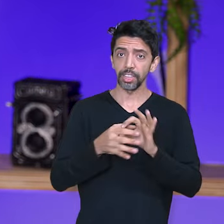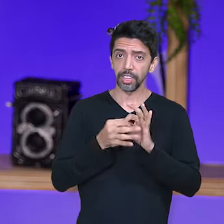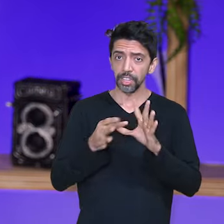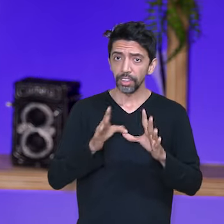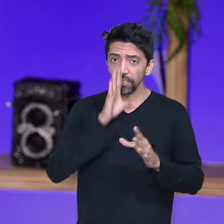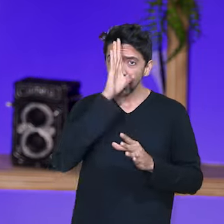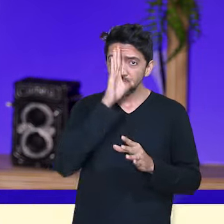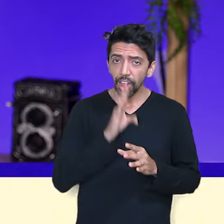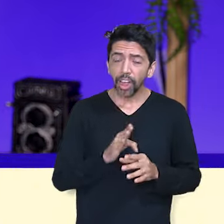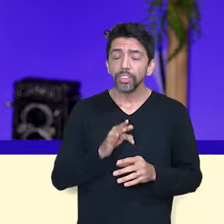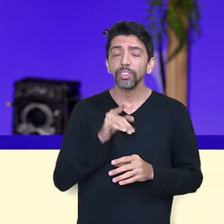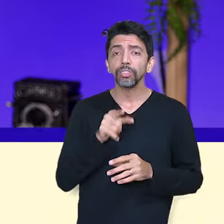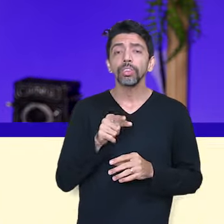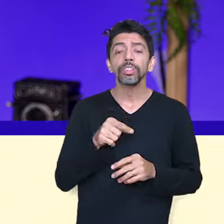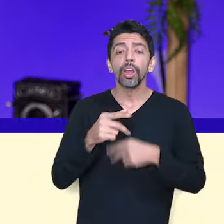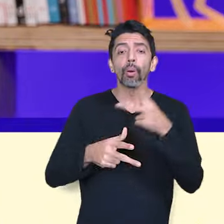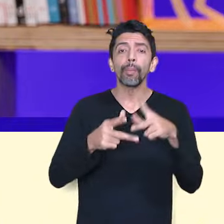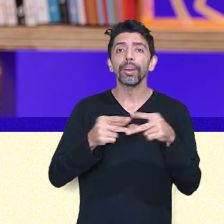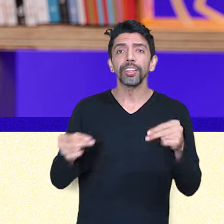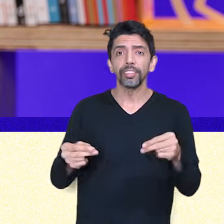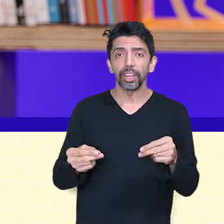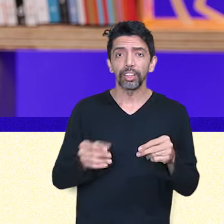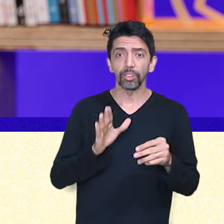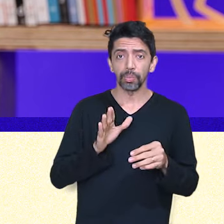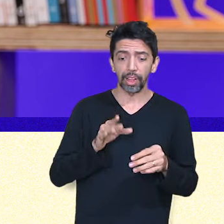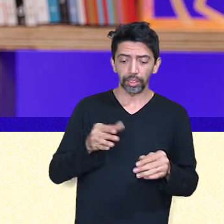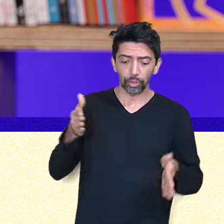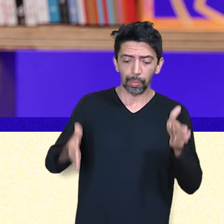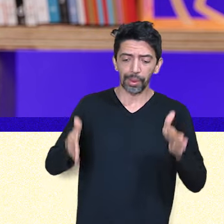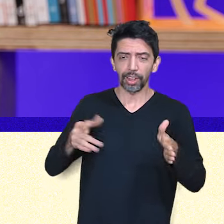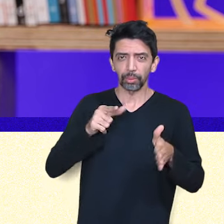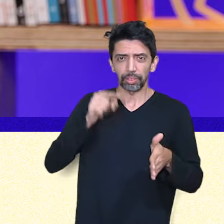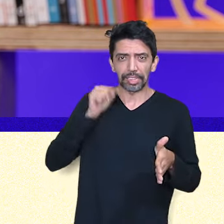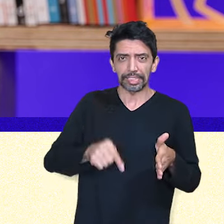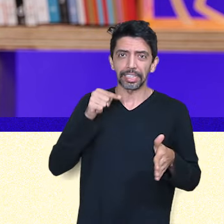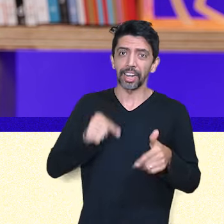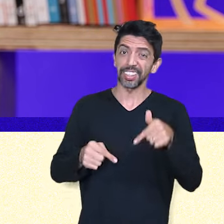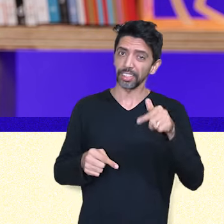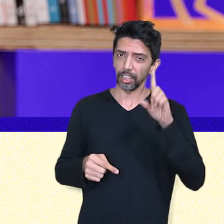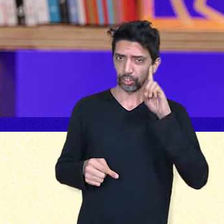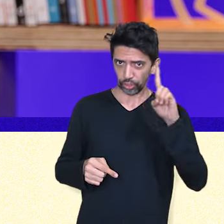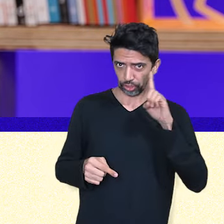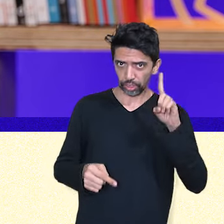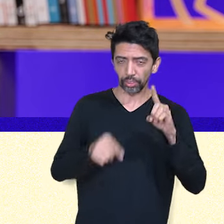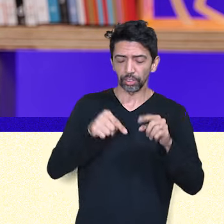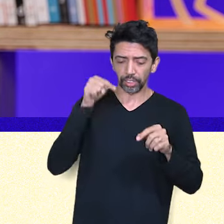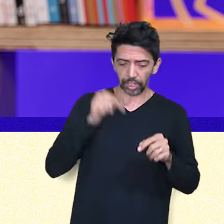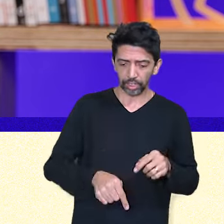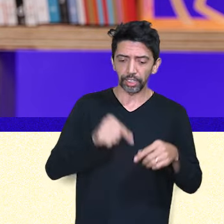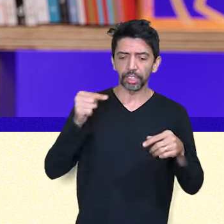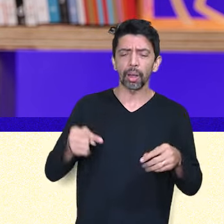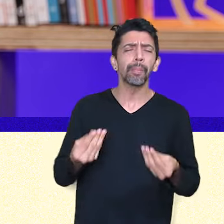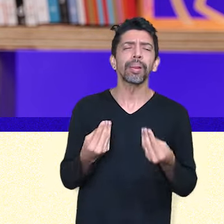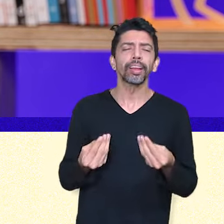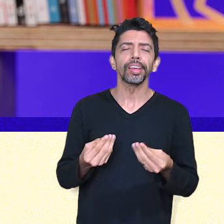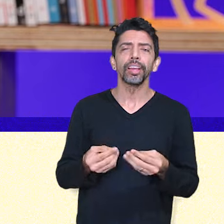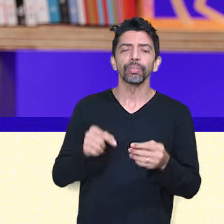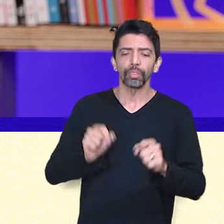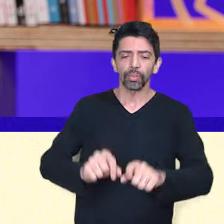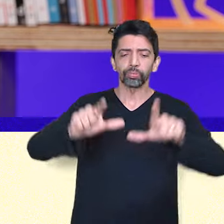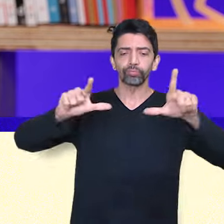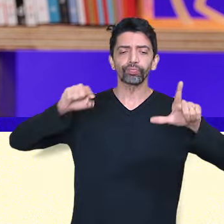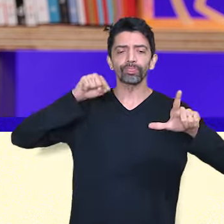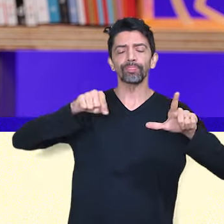você ter 30 dias gratuito da Deflix, a primeira e única plataforma do comportamento